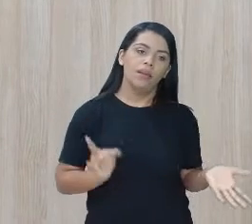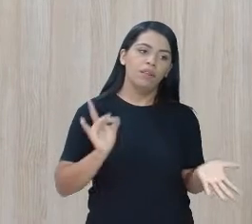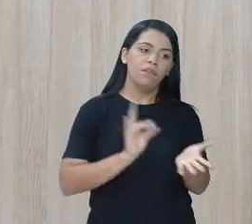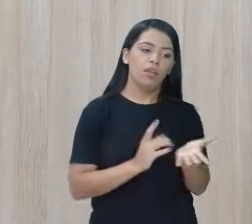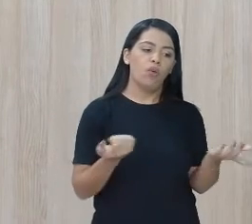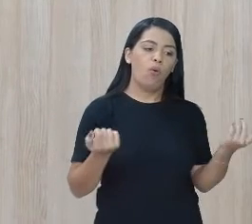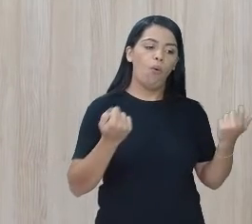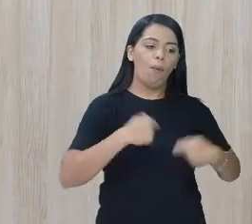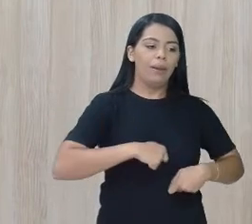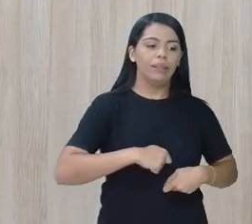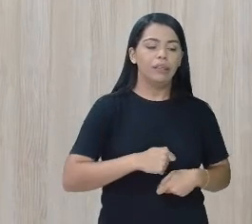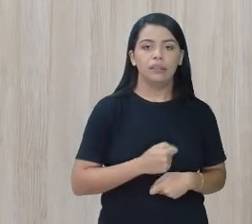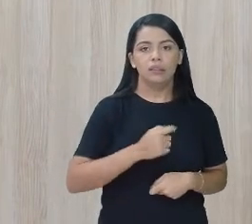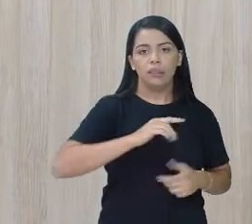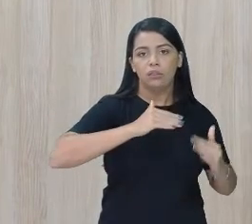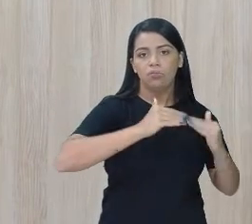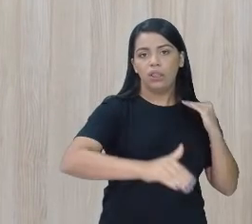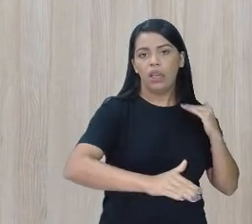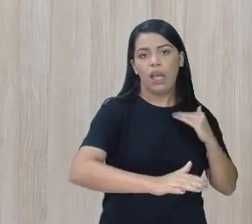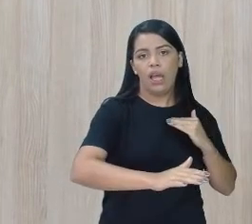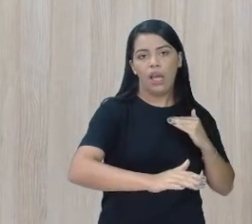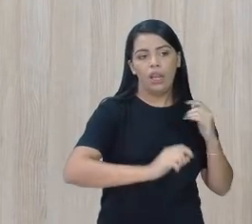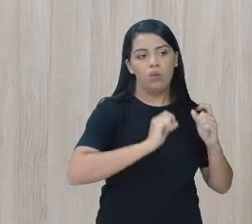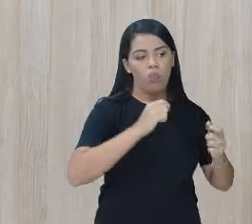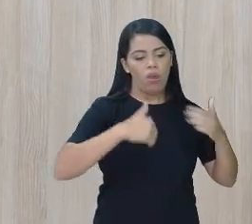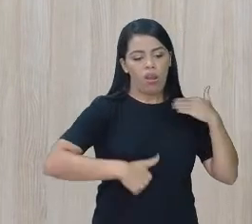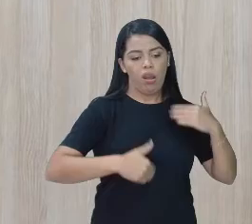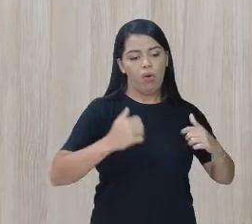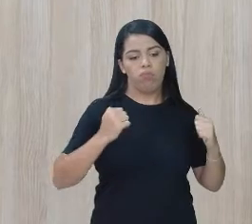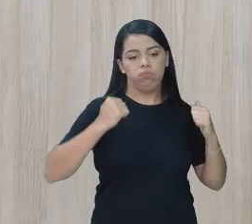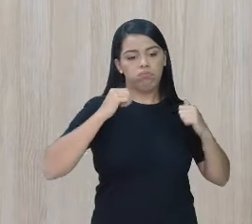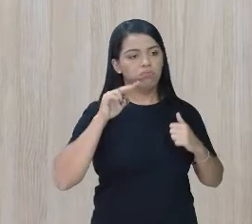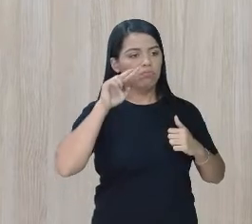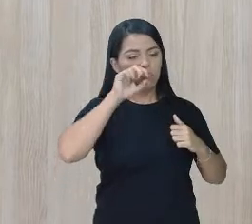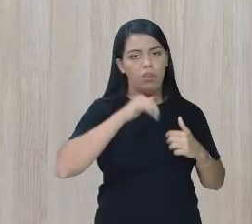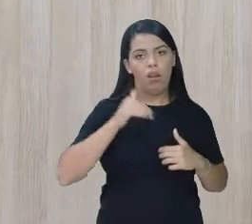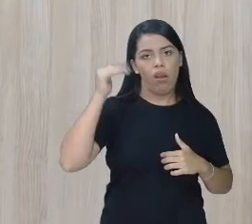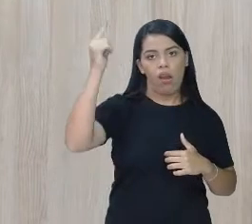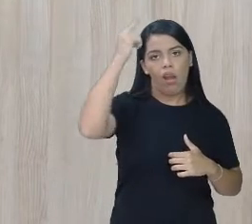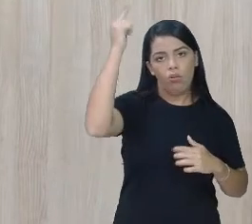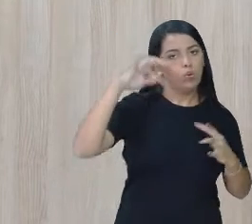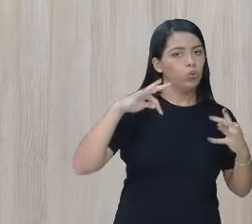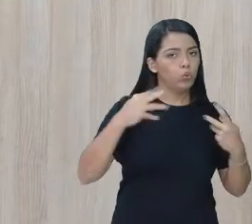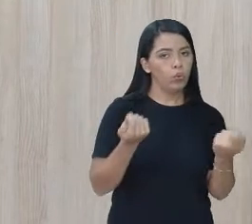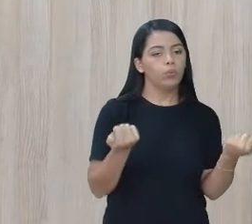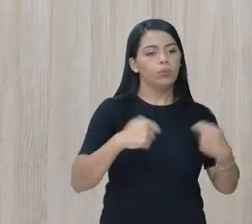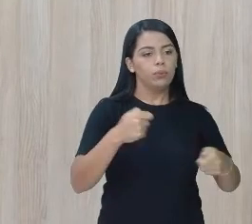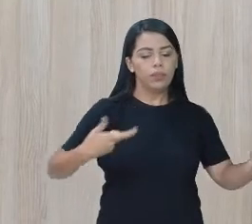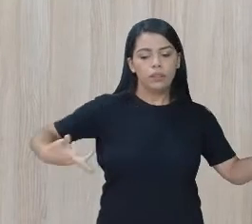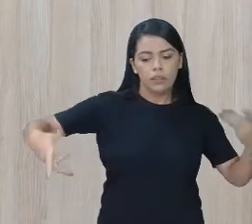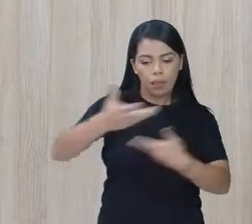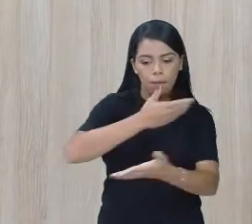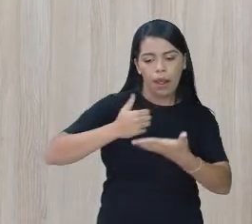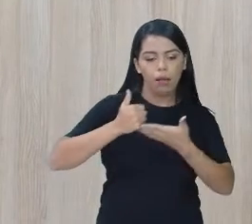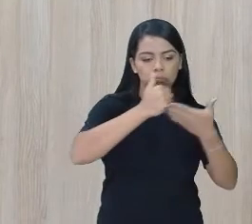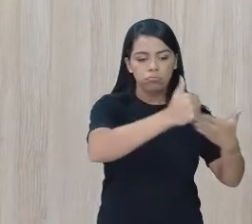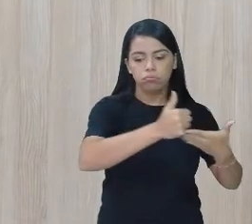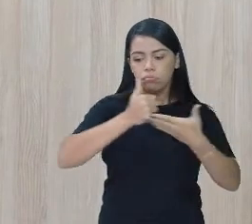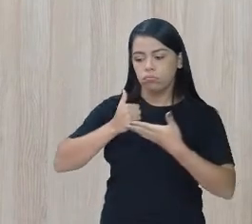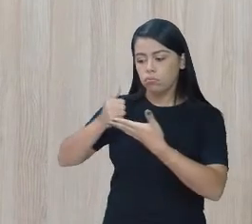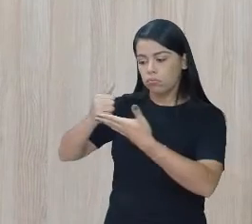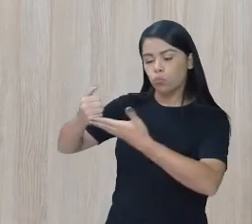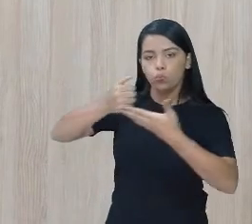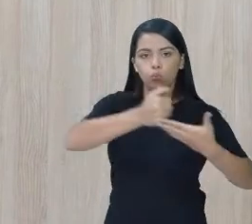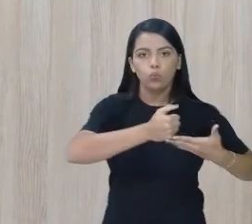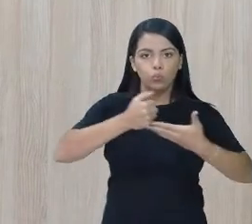tem pouco a ver com isso. E todo mundo é necessário para ajudar uns aos outros e assim tornar a vida mais